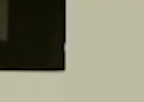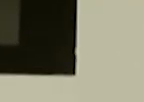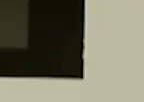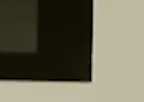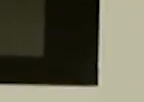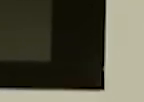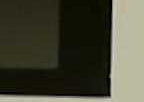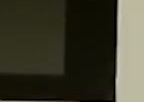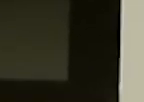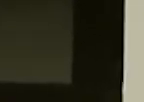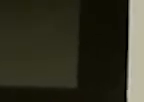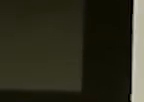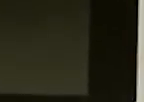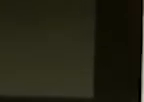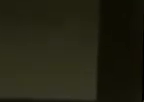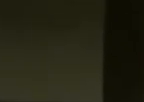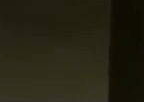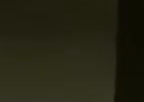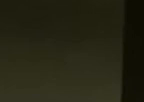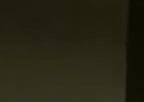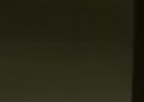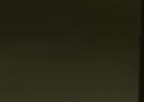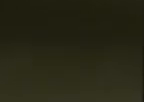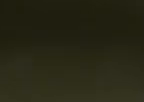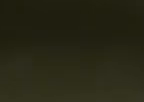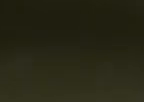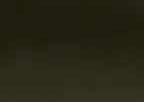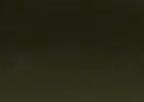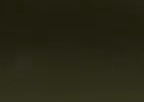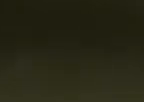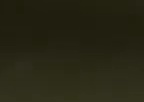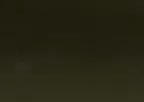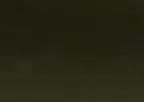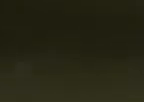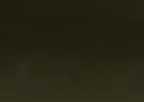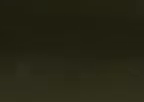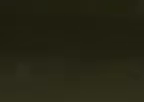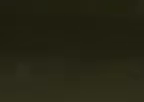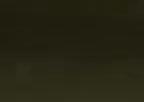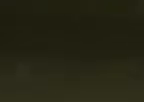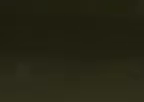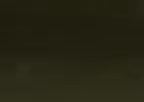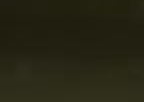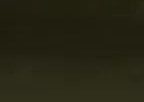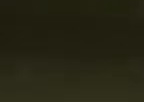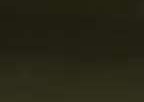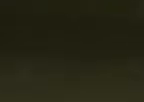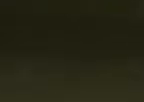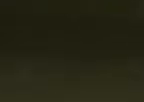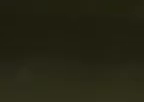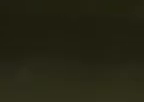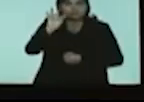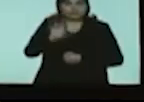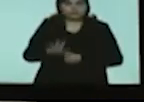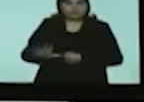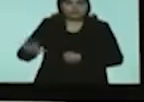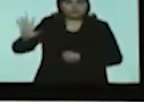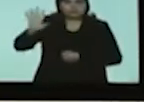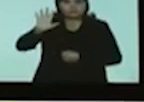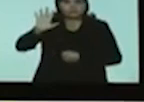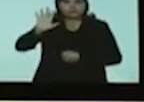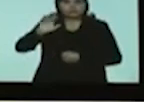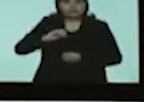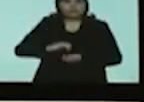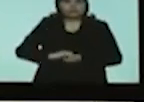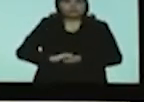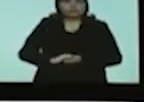lei e ocorre sempre nos anos em que são realizadas eleições para que a Justiça Eleitoral possa organizar a votação